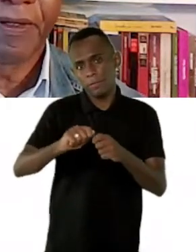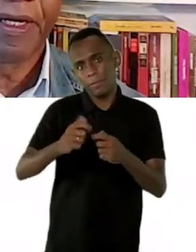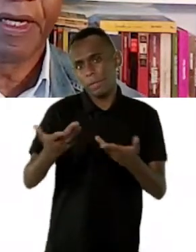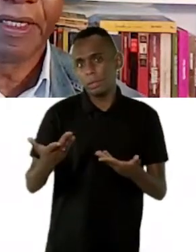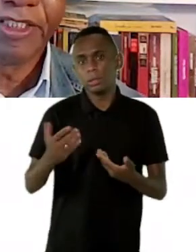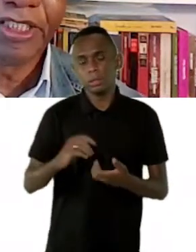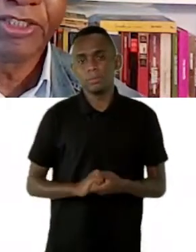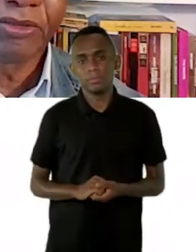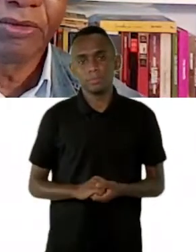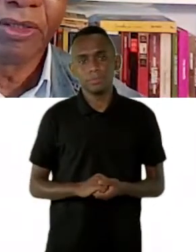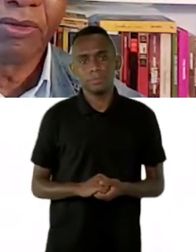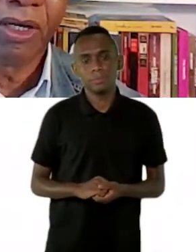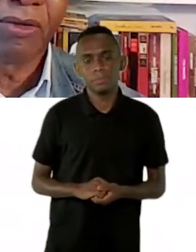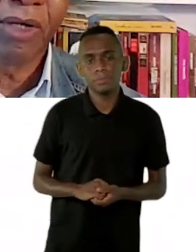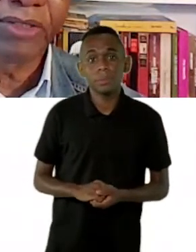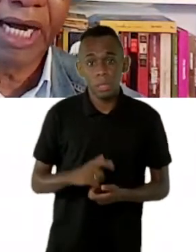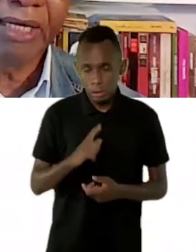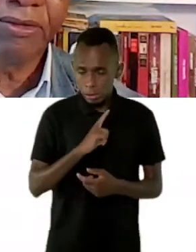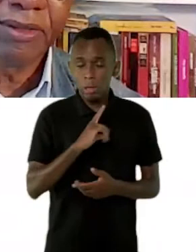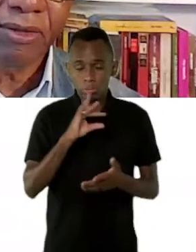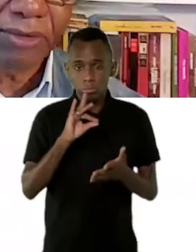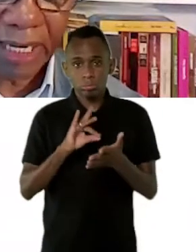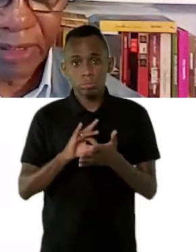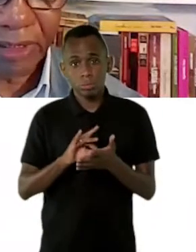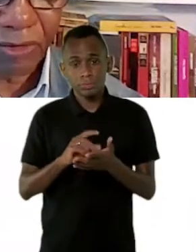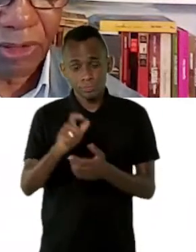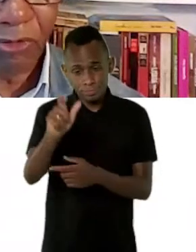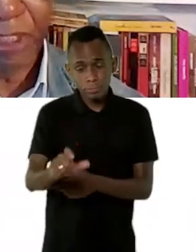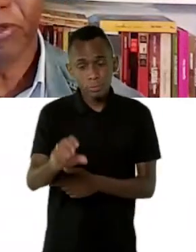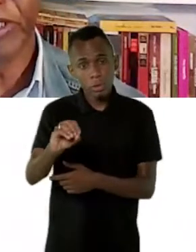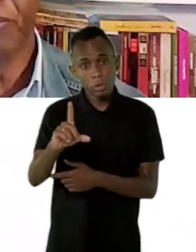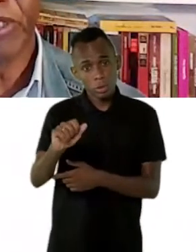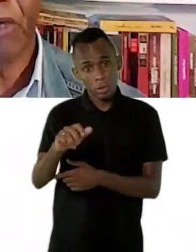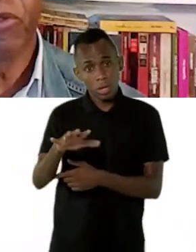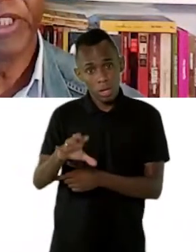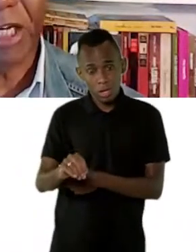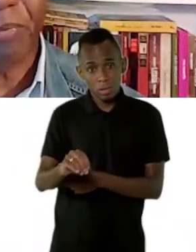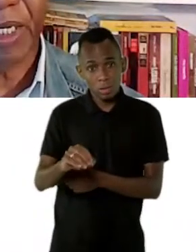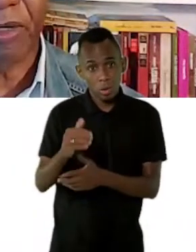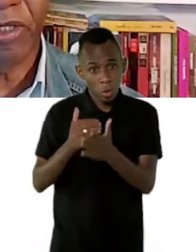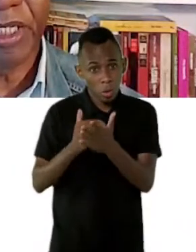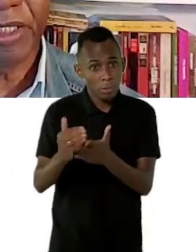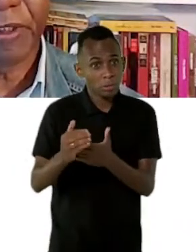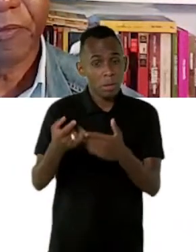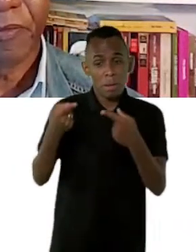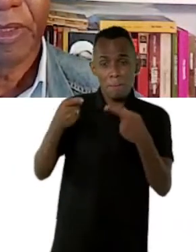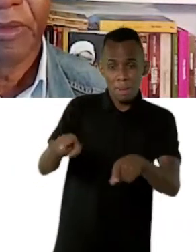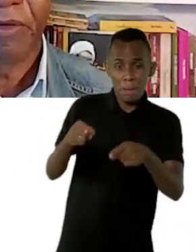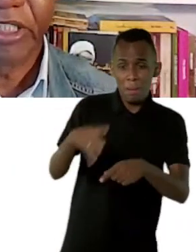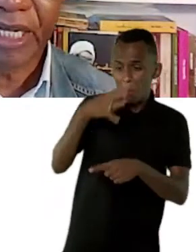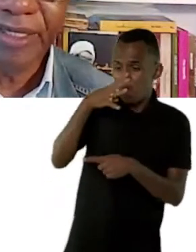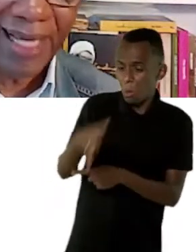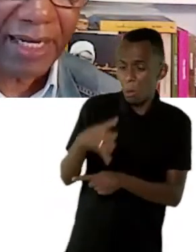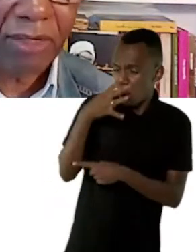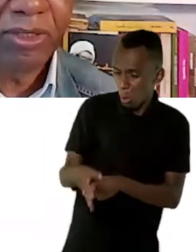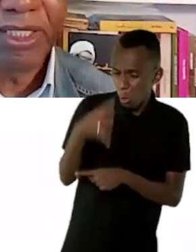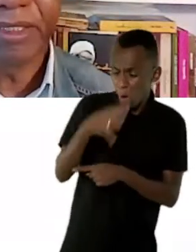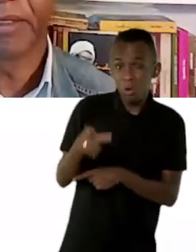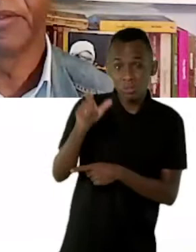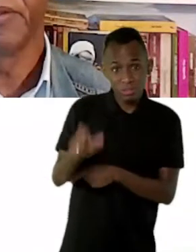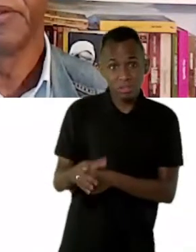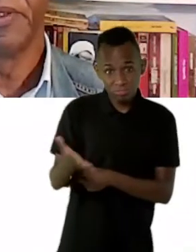isso. Existe. O Aldário, ele, quando começou a ser muito acusado pela Carolina, para você ter